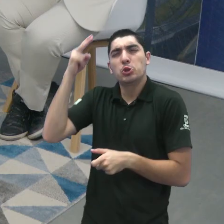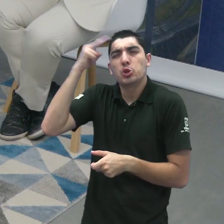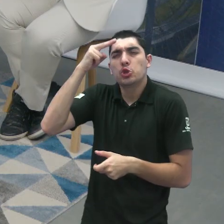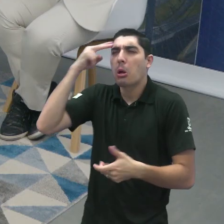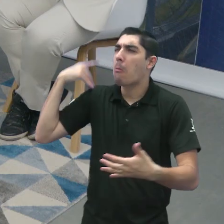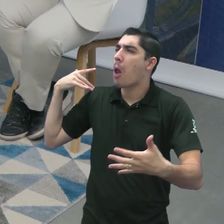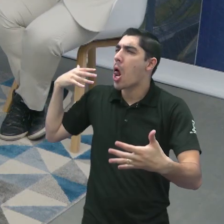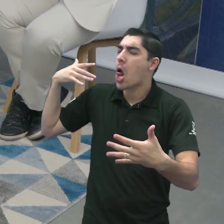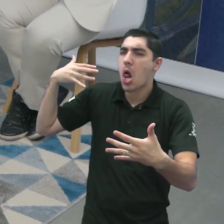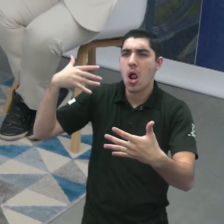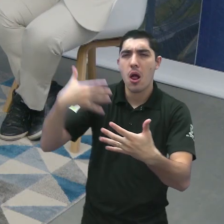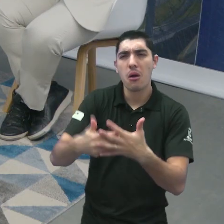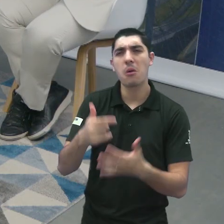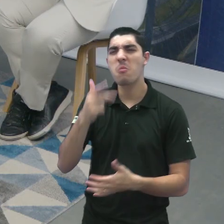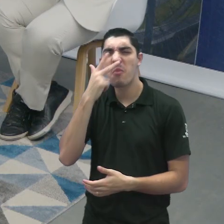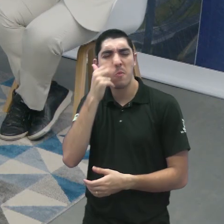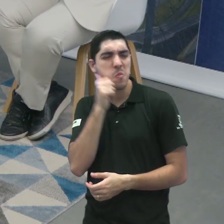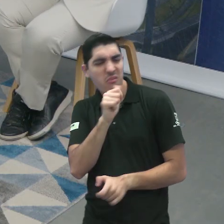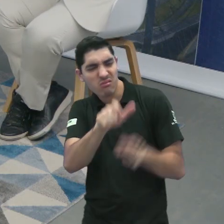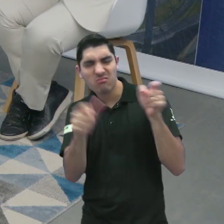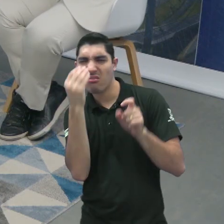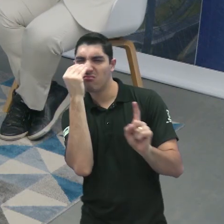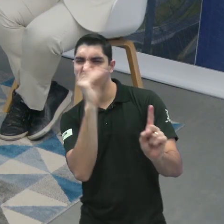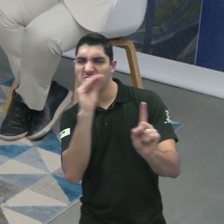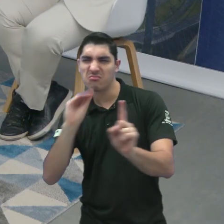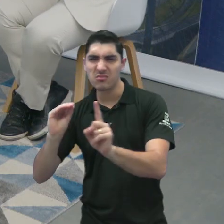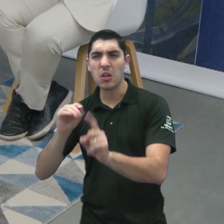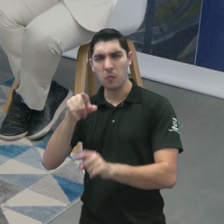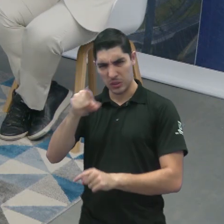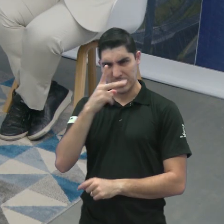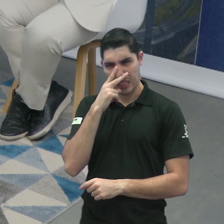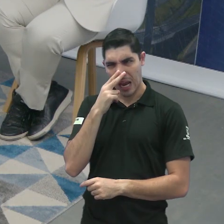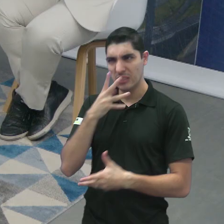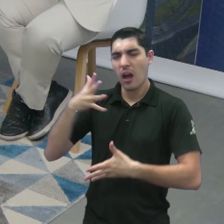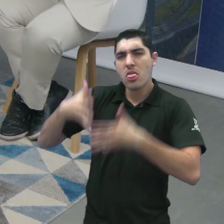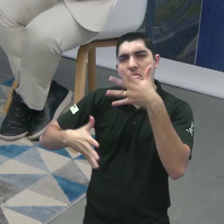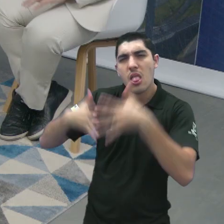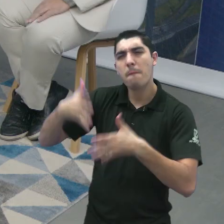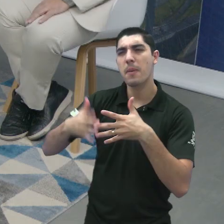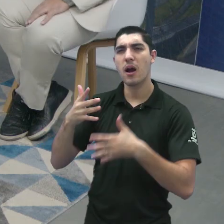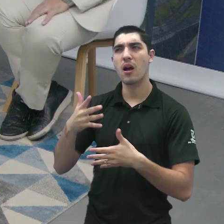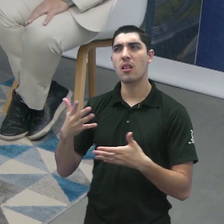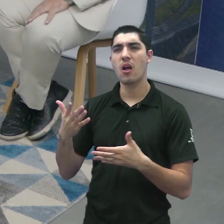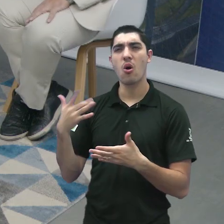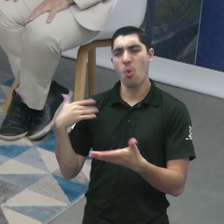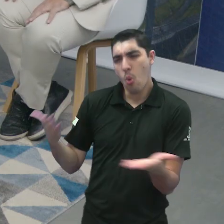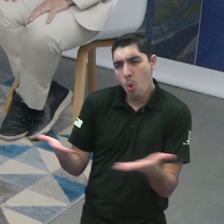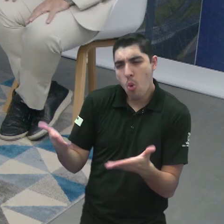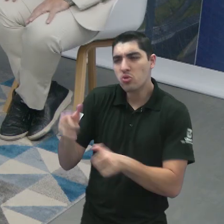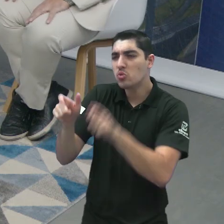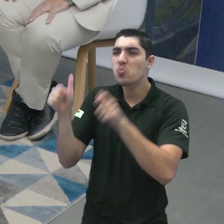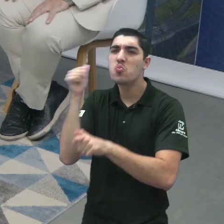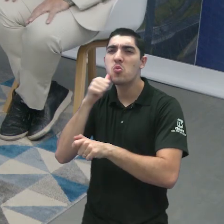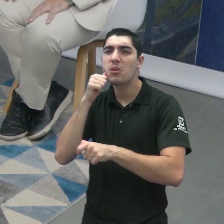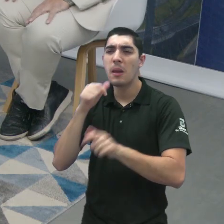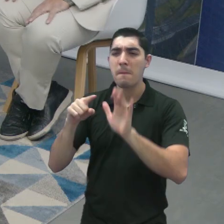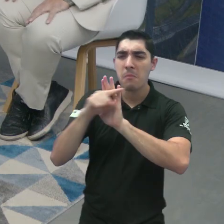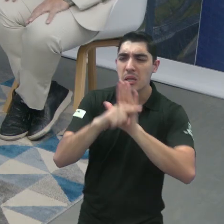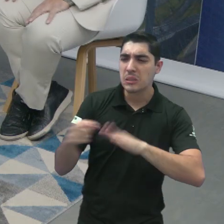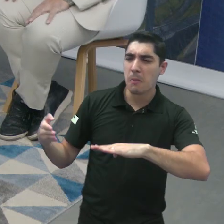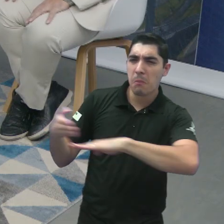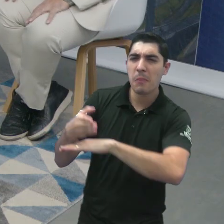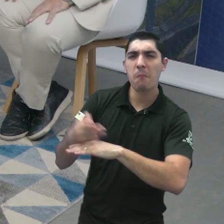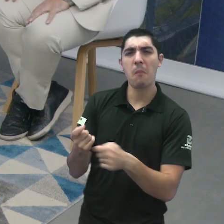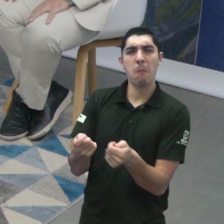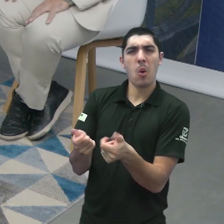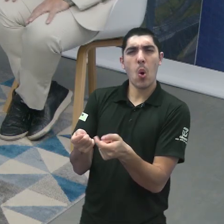ele impacta diretamente a permanência de mulheres hoje nas pesquisas? Eu acredito que